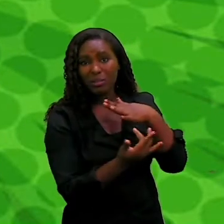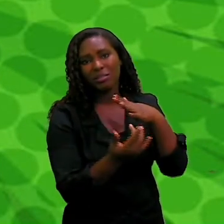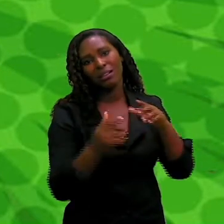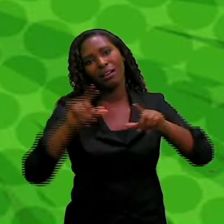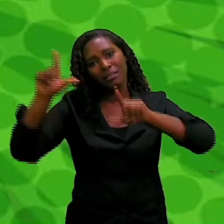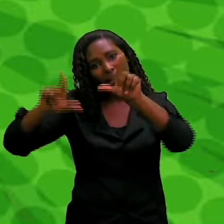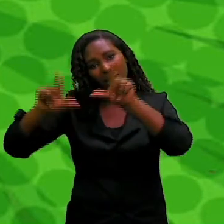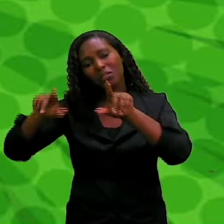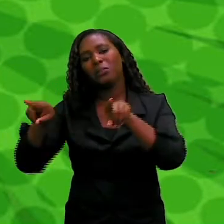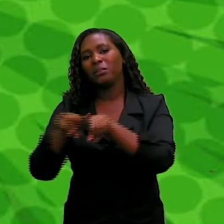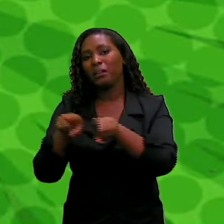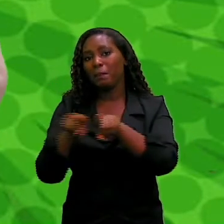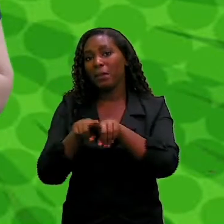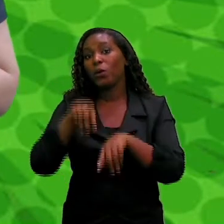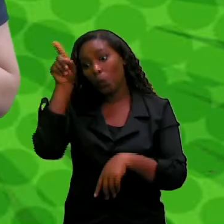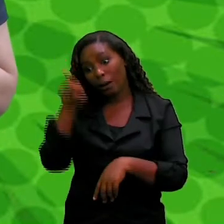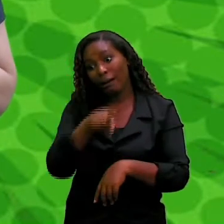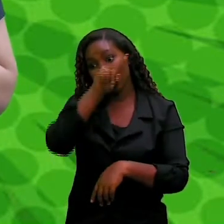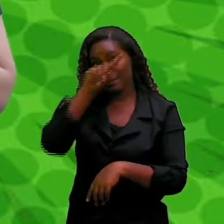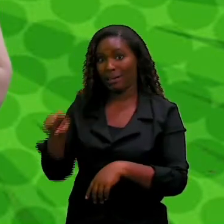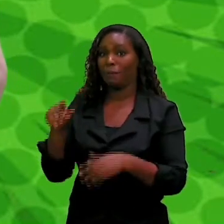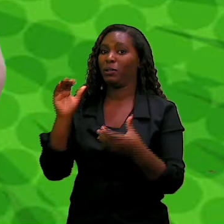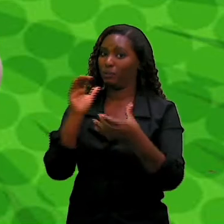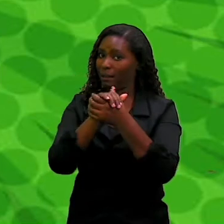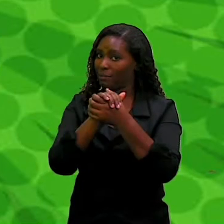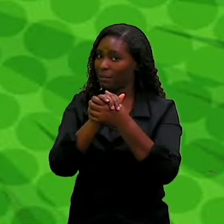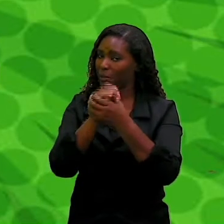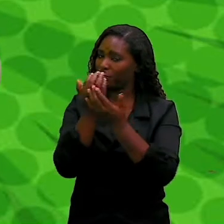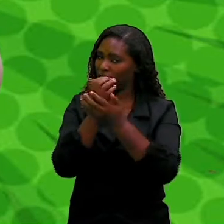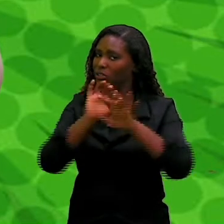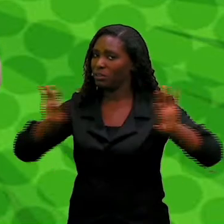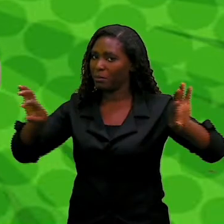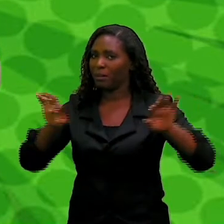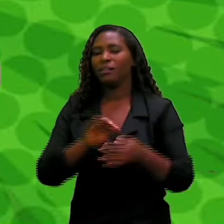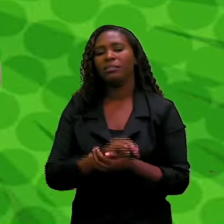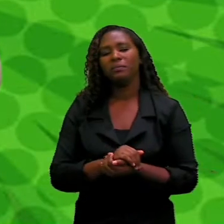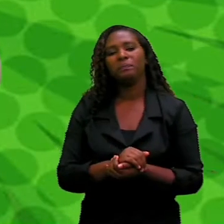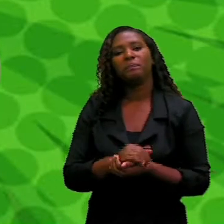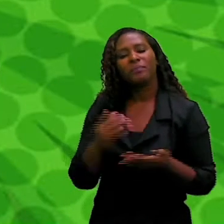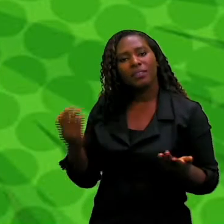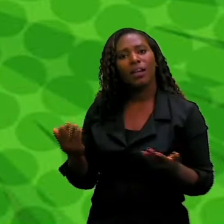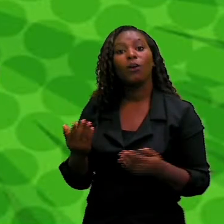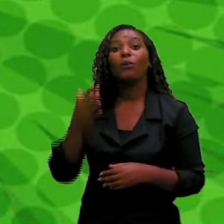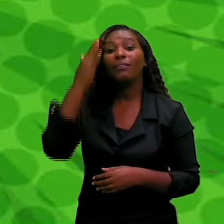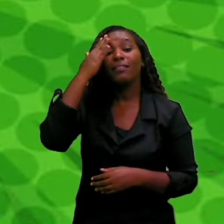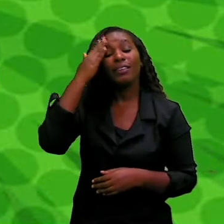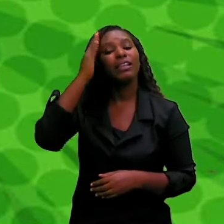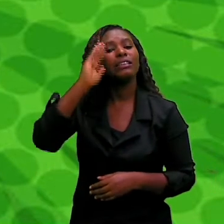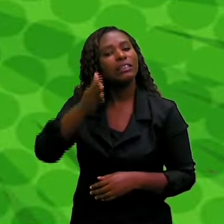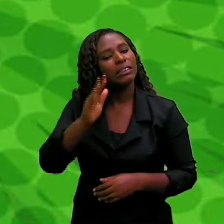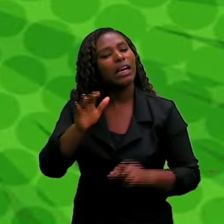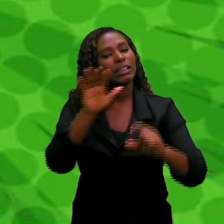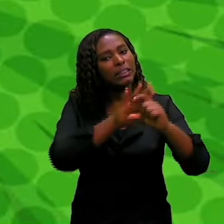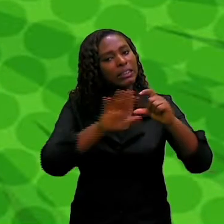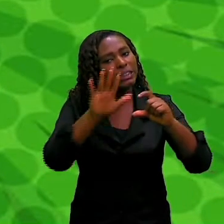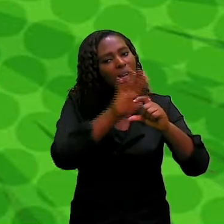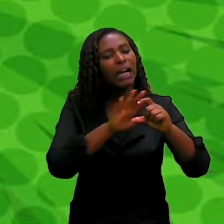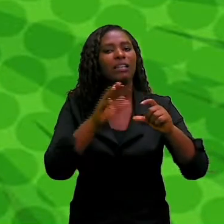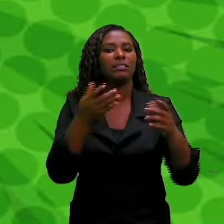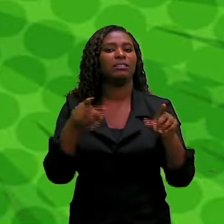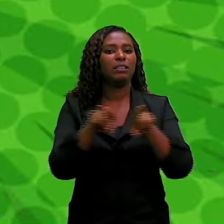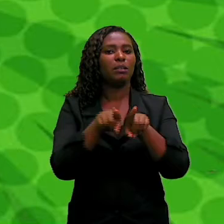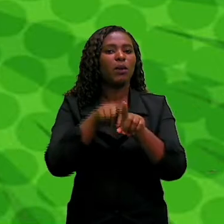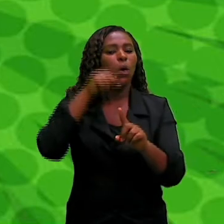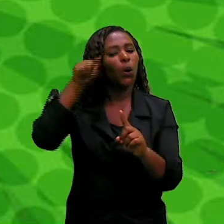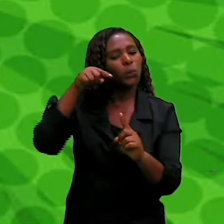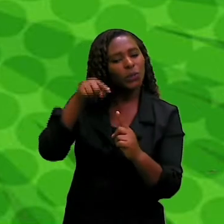TV. Bom, já entendemos até aqui o que é charge, qual é o seu objetivo e algumas características, não é mesmo?